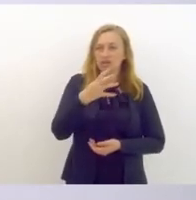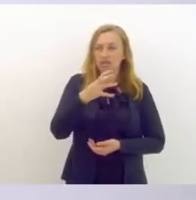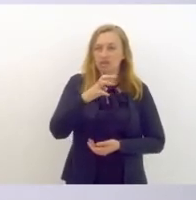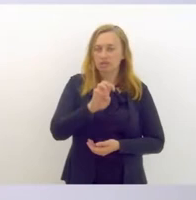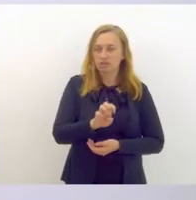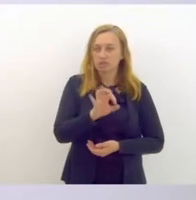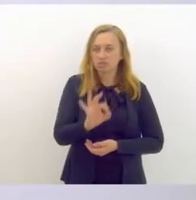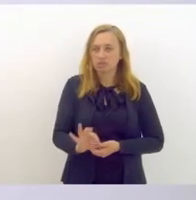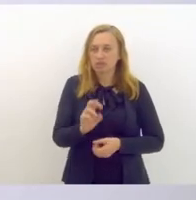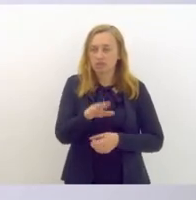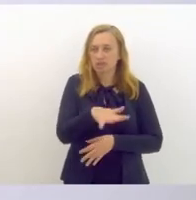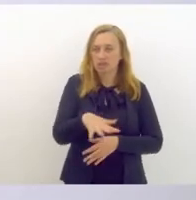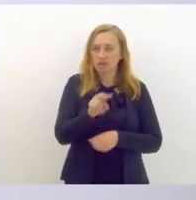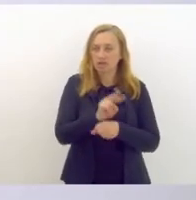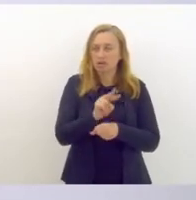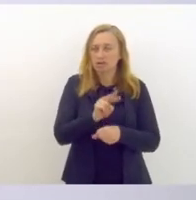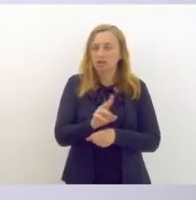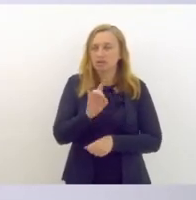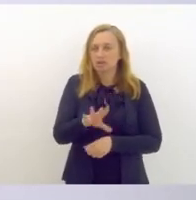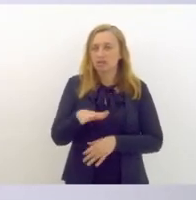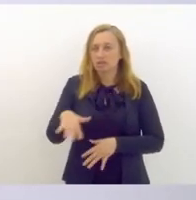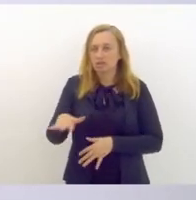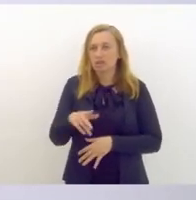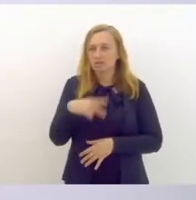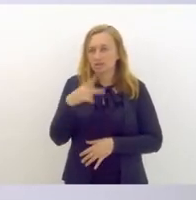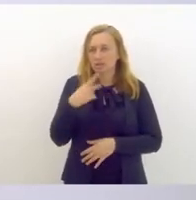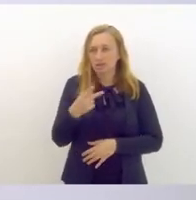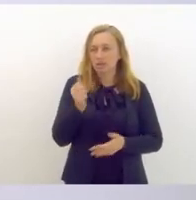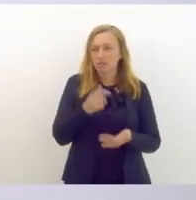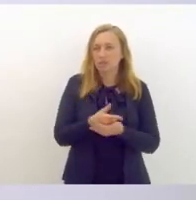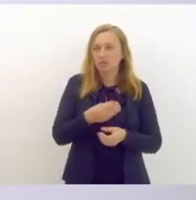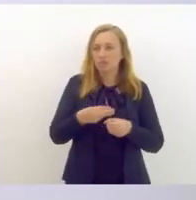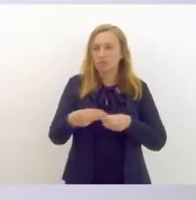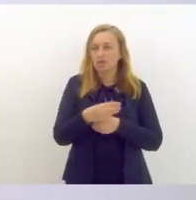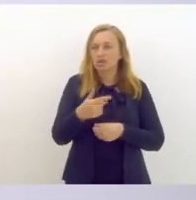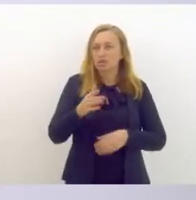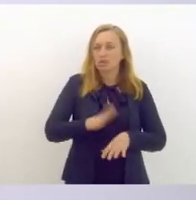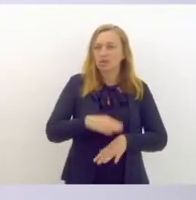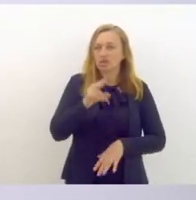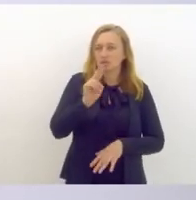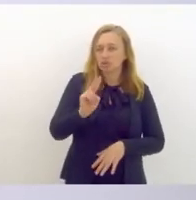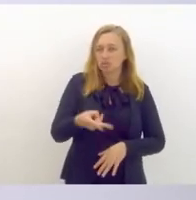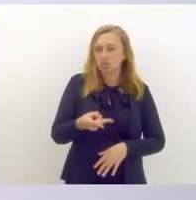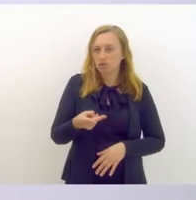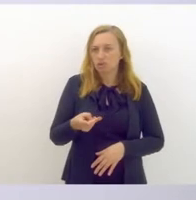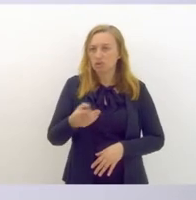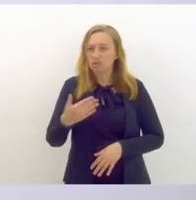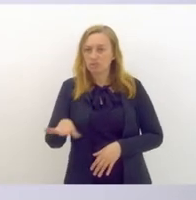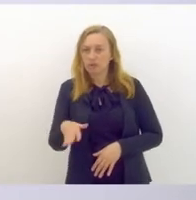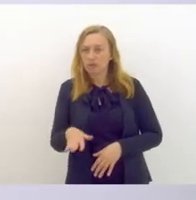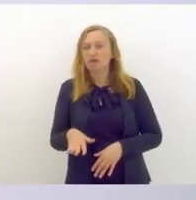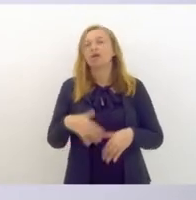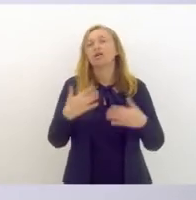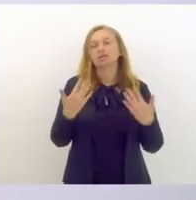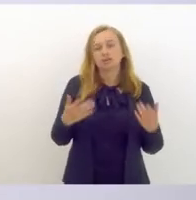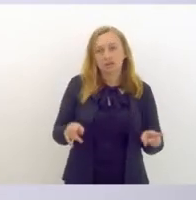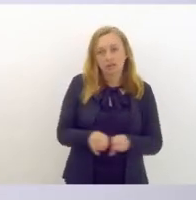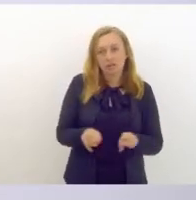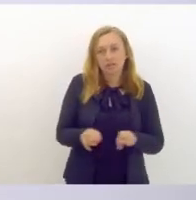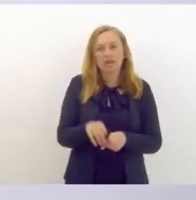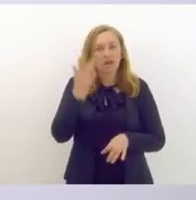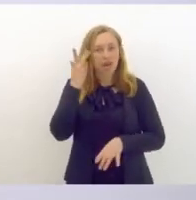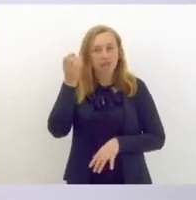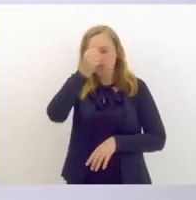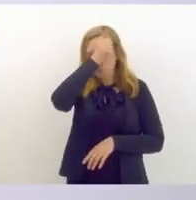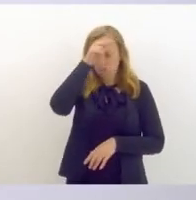protegida. Só dessa unidade que a gente está falando, pagou para os municípios mais de 2,5 milhões. Então, também acho que os prefeitos podem se